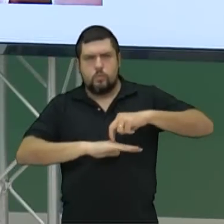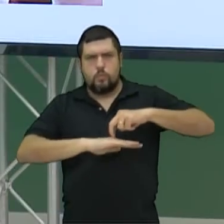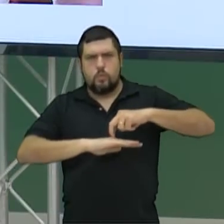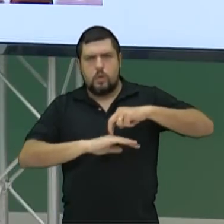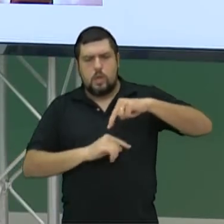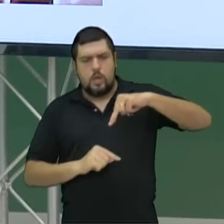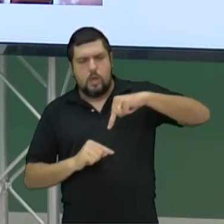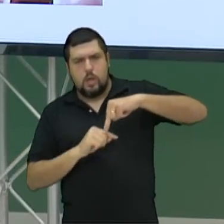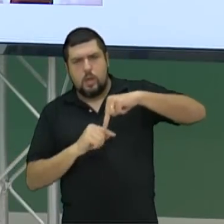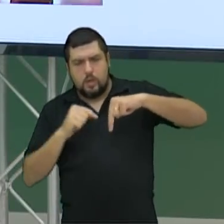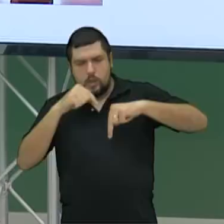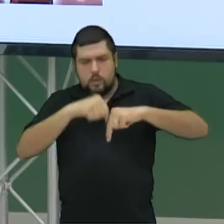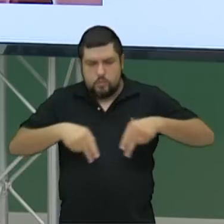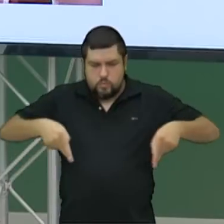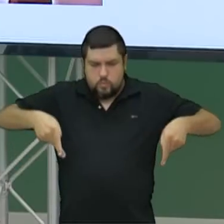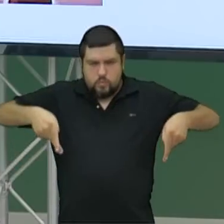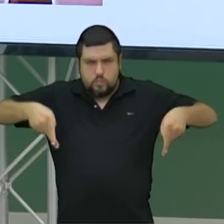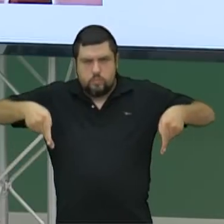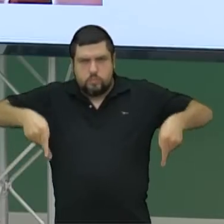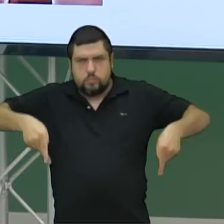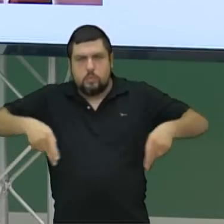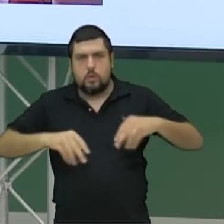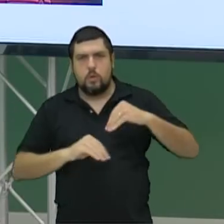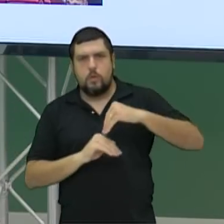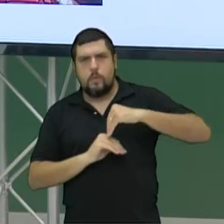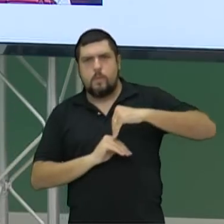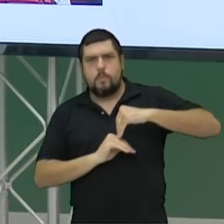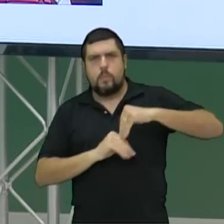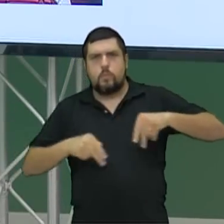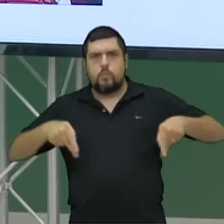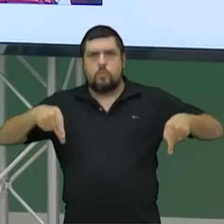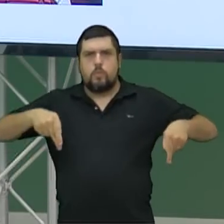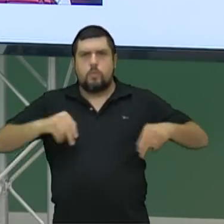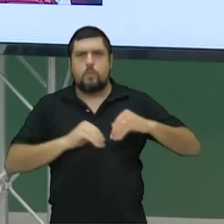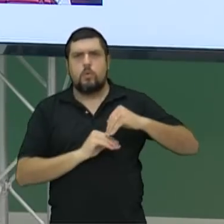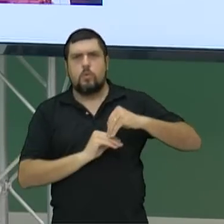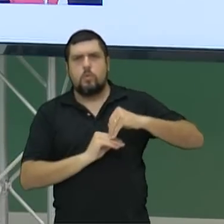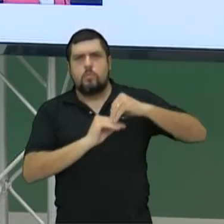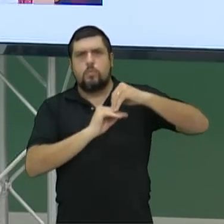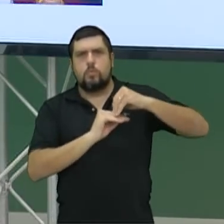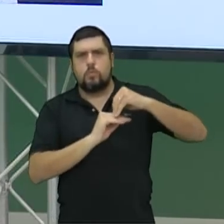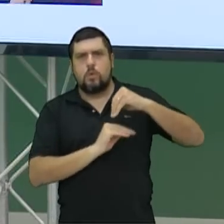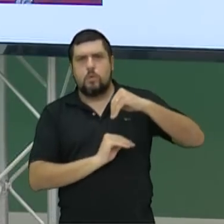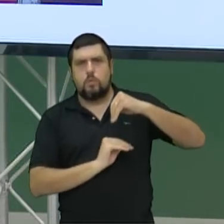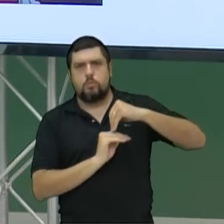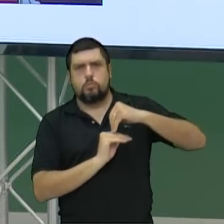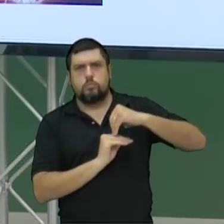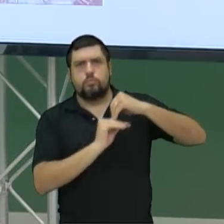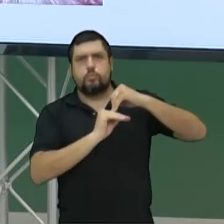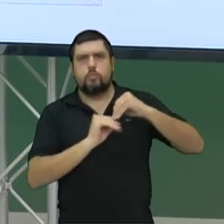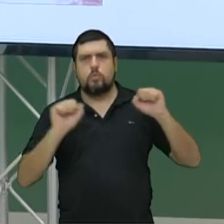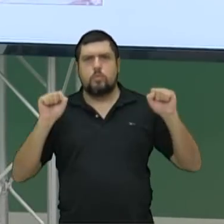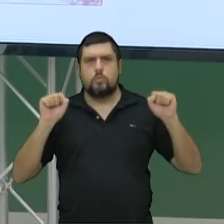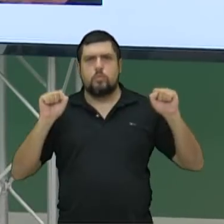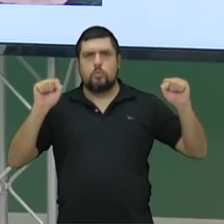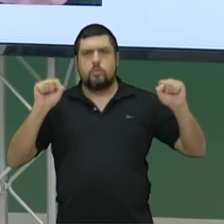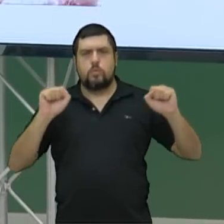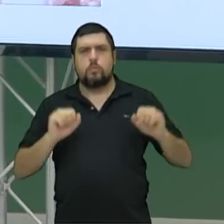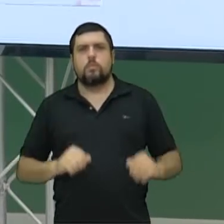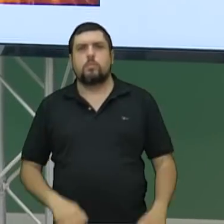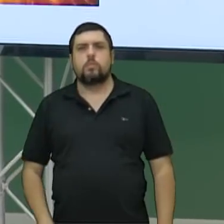meu corpo para baixo e as superfícies são elas que empurram o supino para